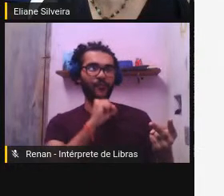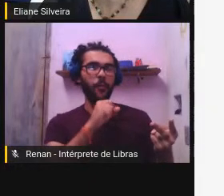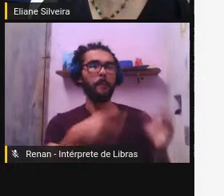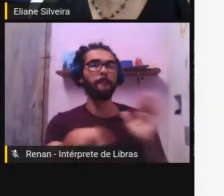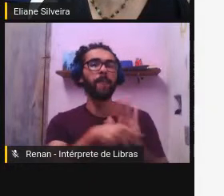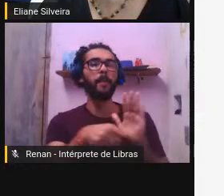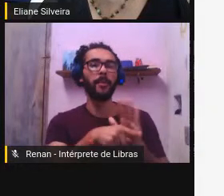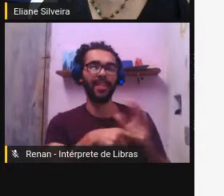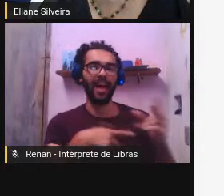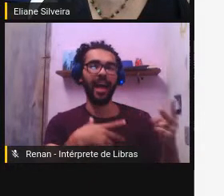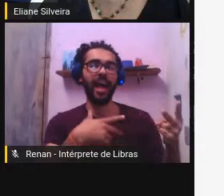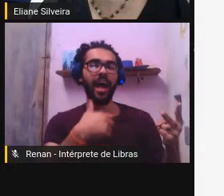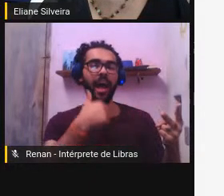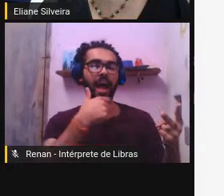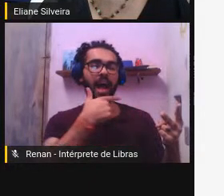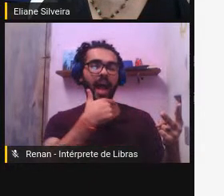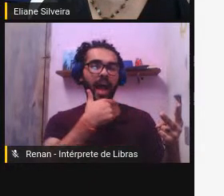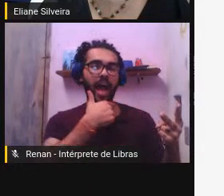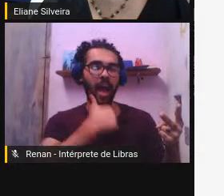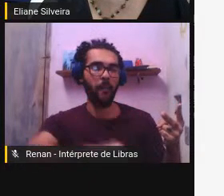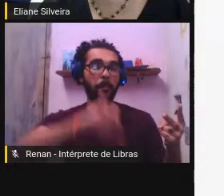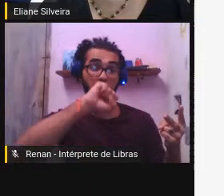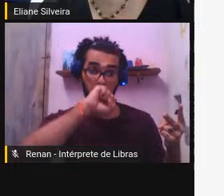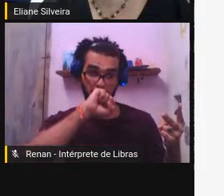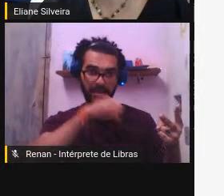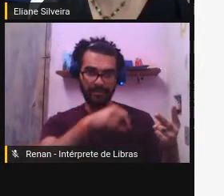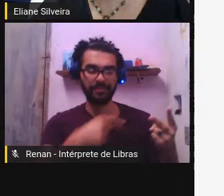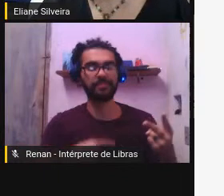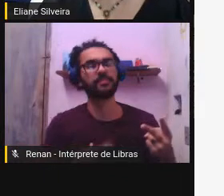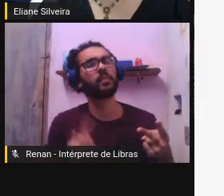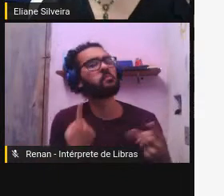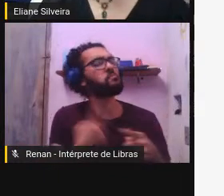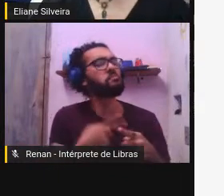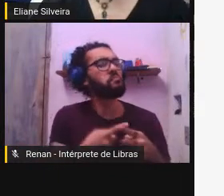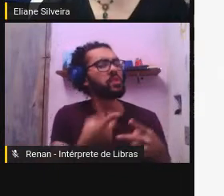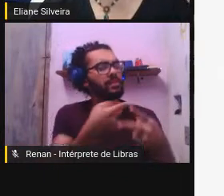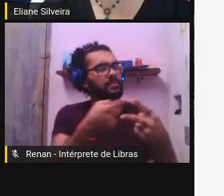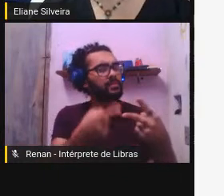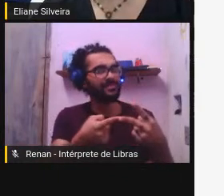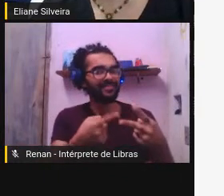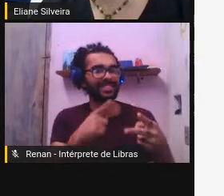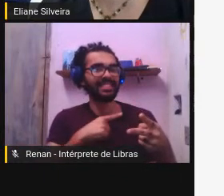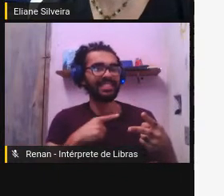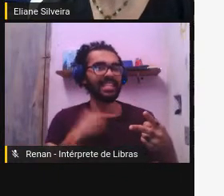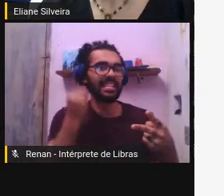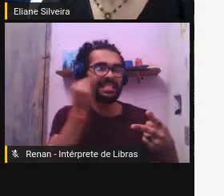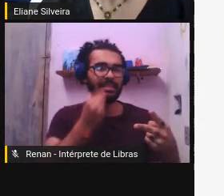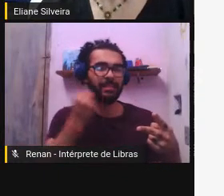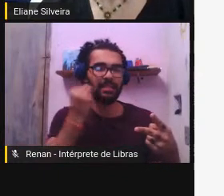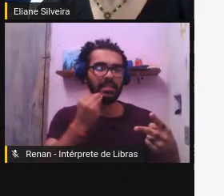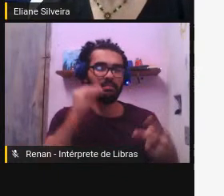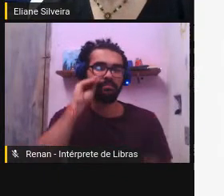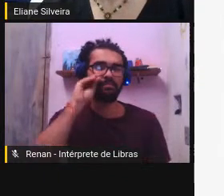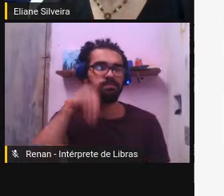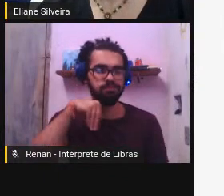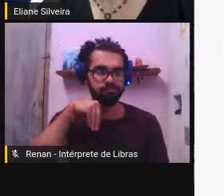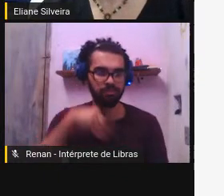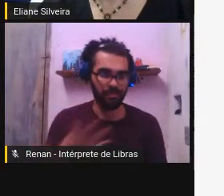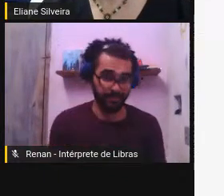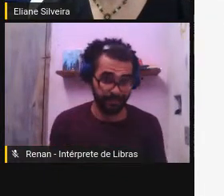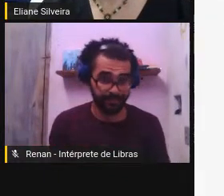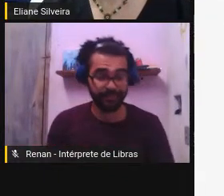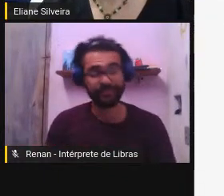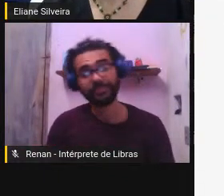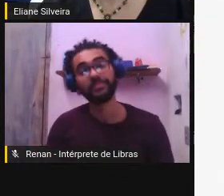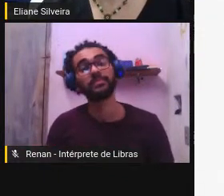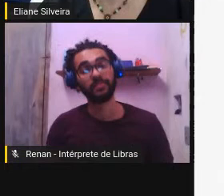e ainda mais porque a experiência que cada um desses traz é de frustração. Nós já veremos de porquê. Então, Sossir, ao compor o